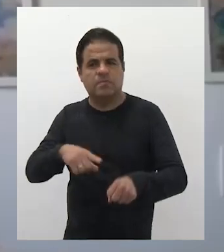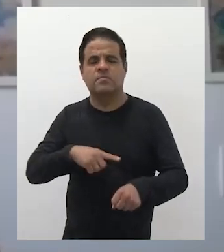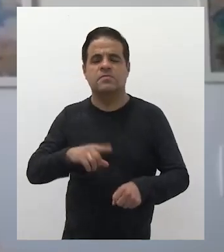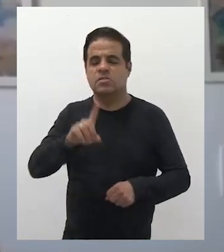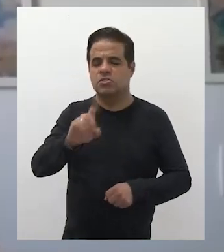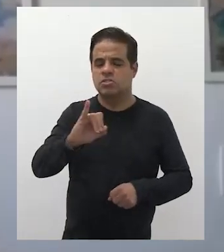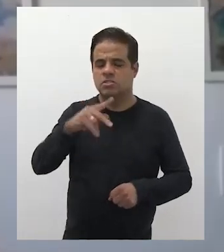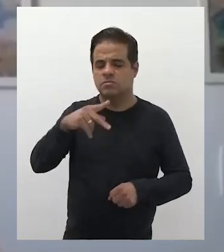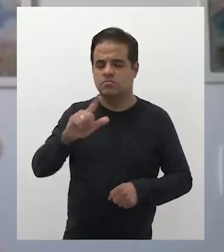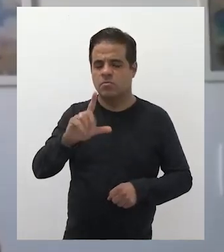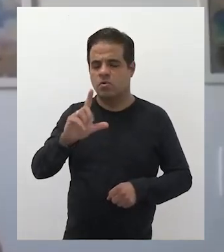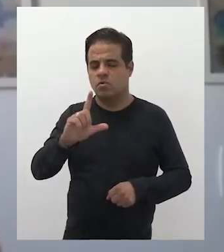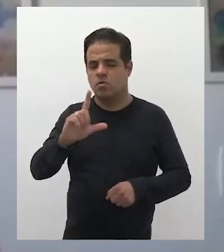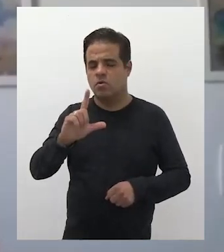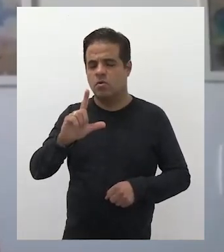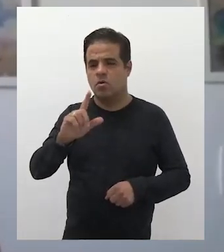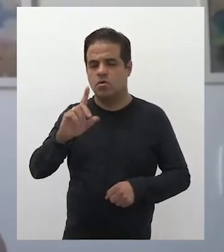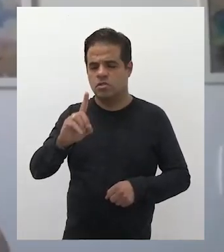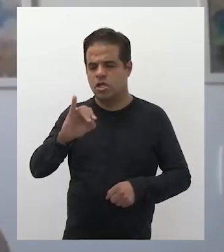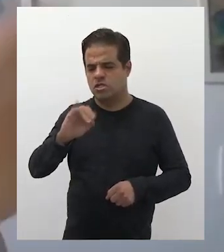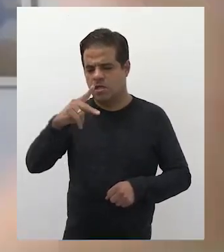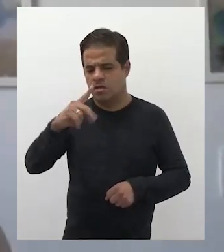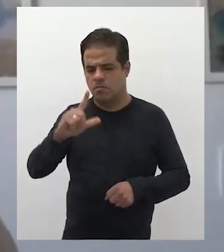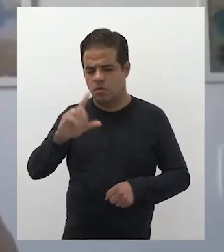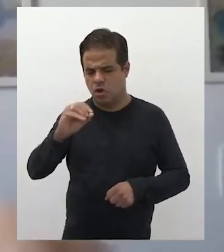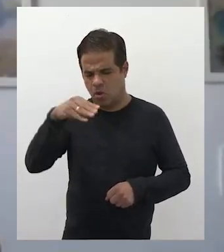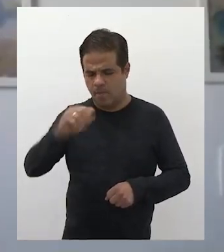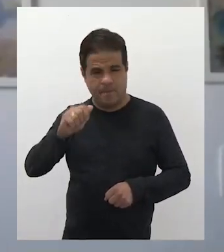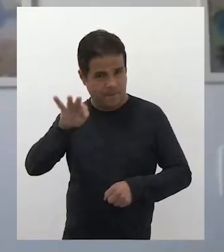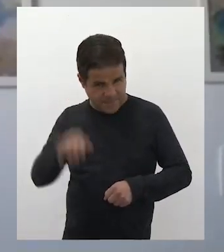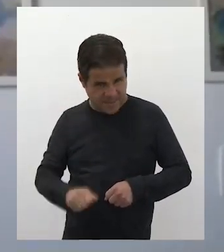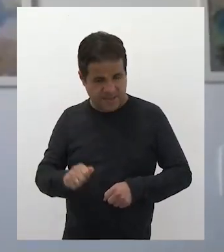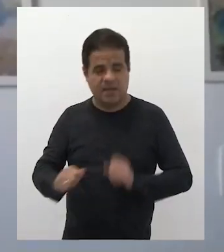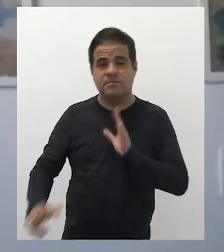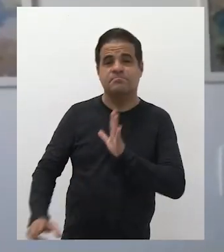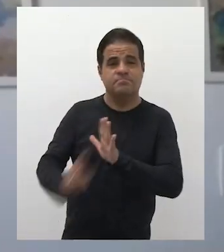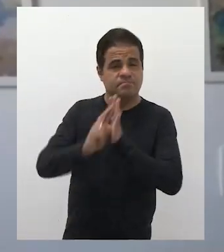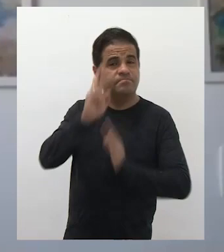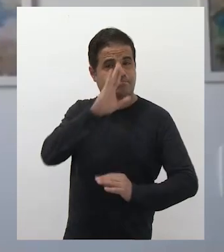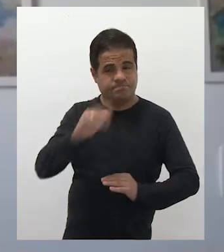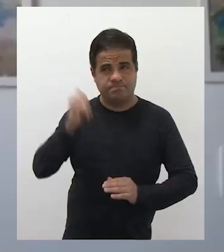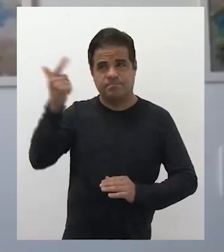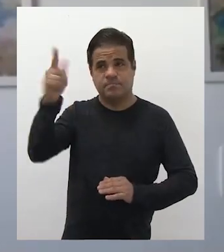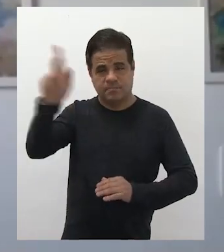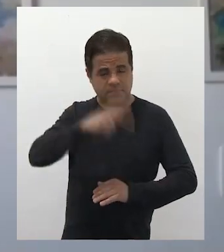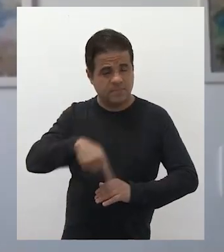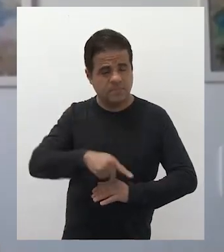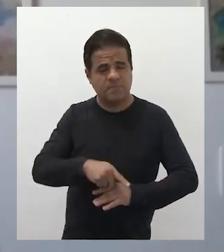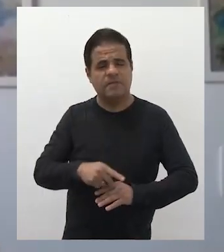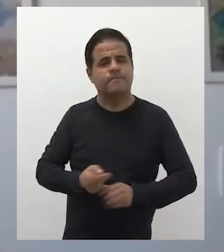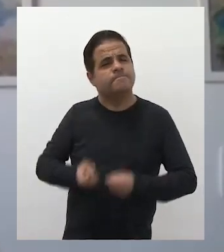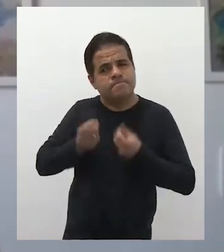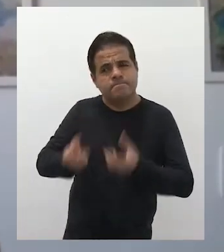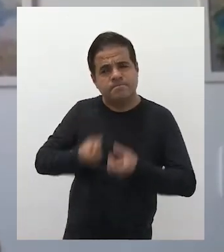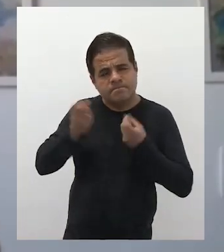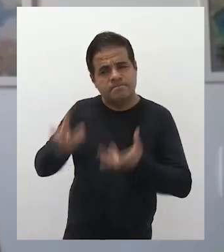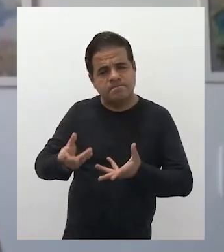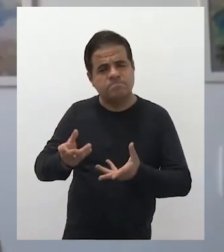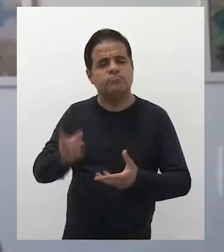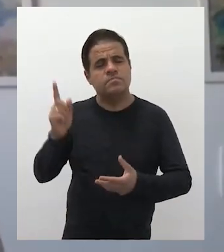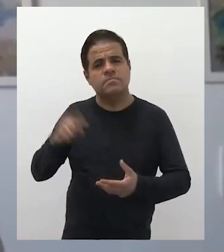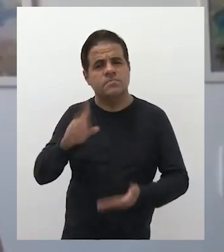da família dela, né, que fazia parte da representação do Brasil no exterior. Esses dados, eles